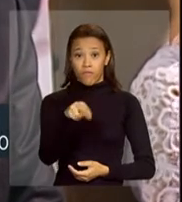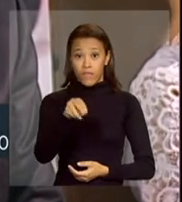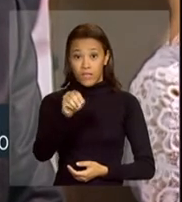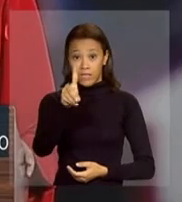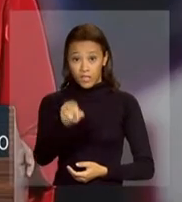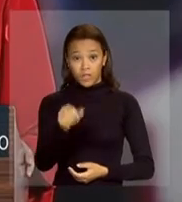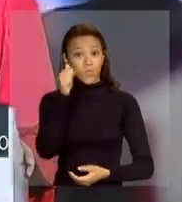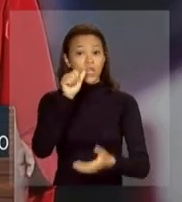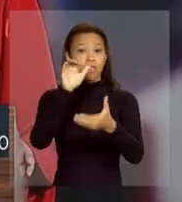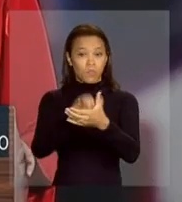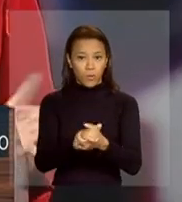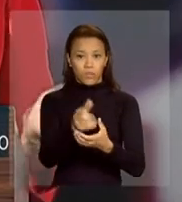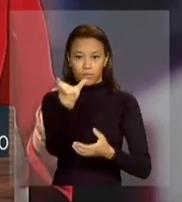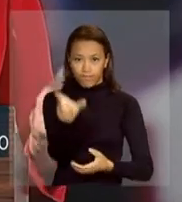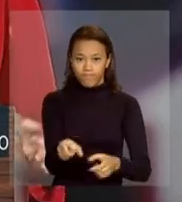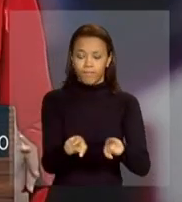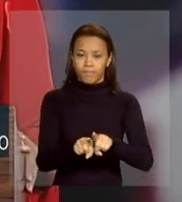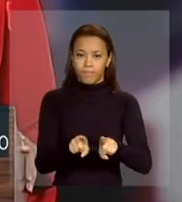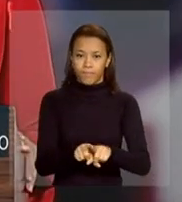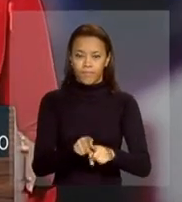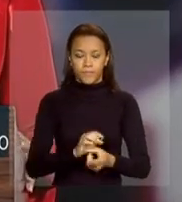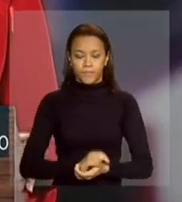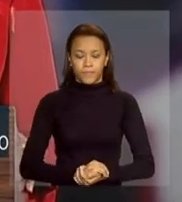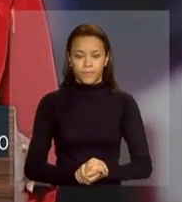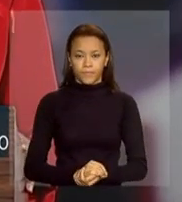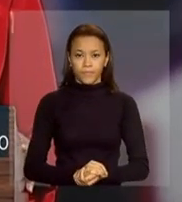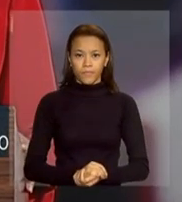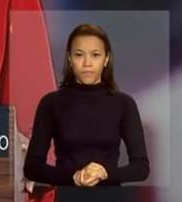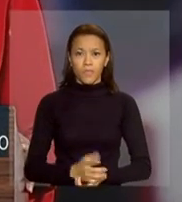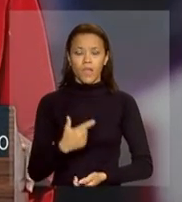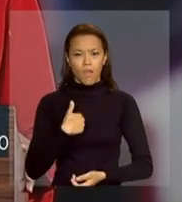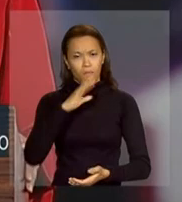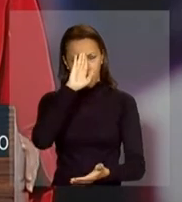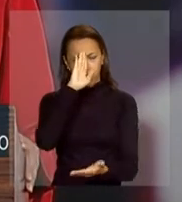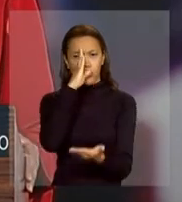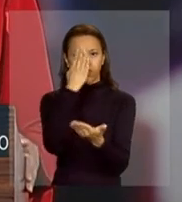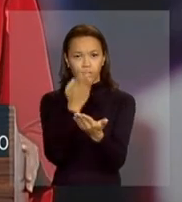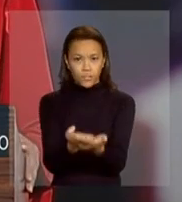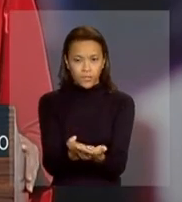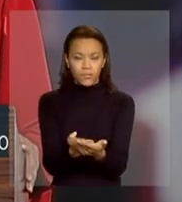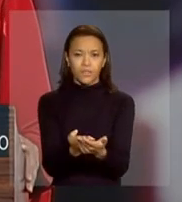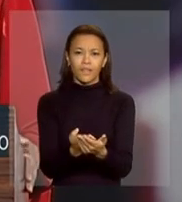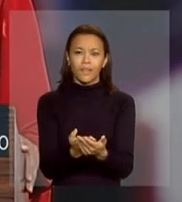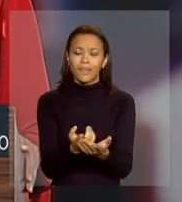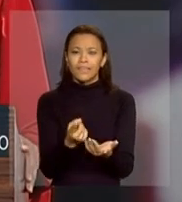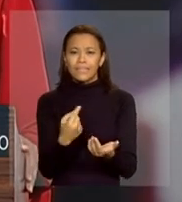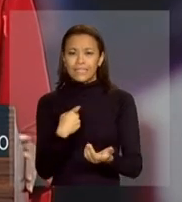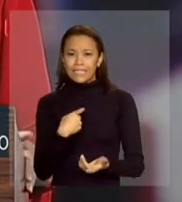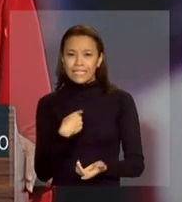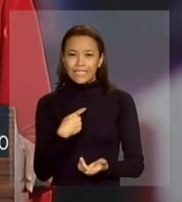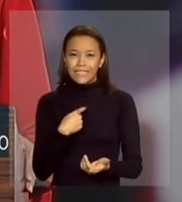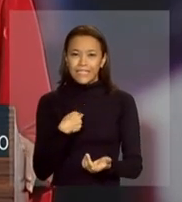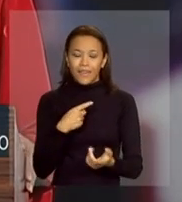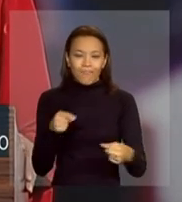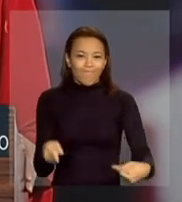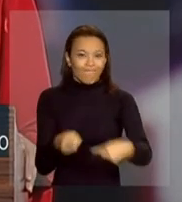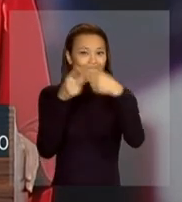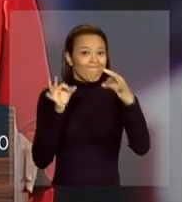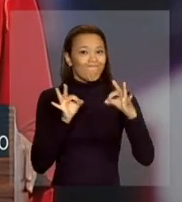Ana Estela Haddad e eu acredito que é uma coincidência feliz